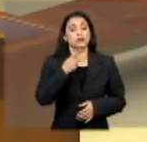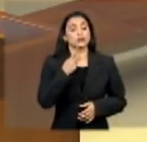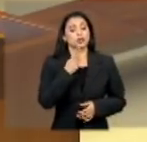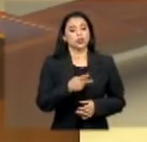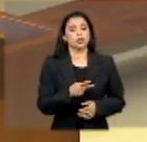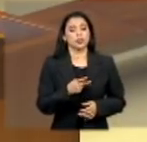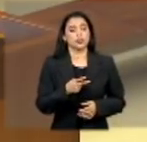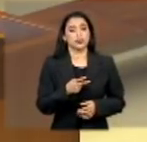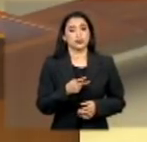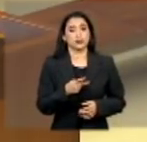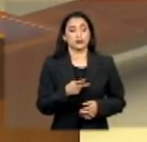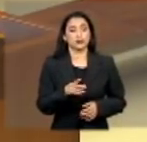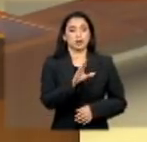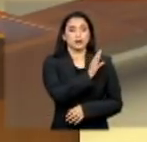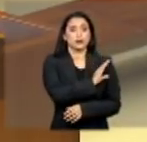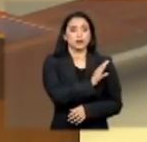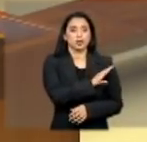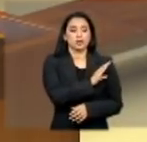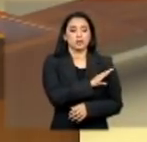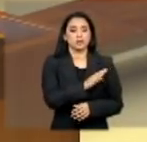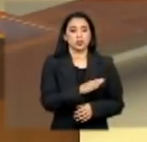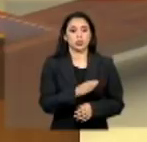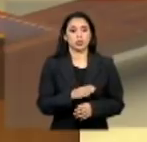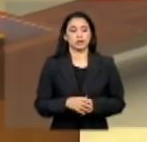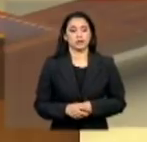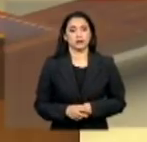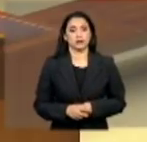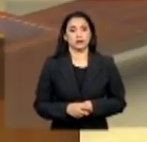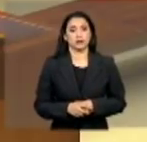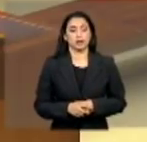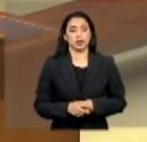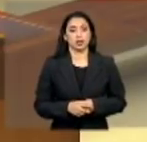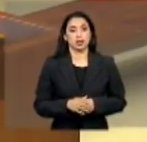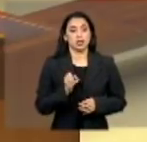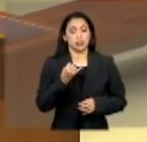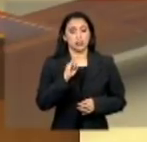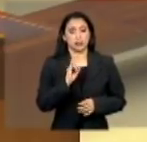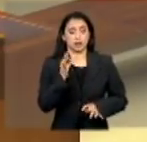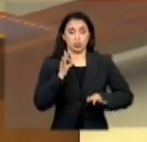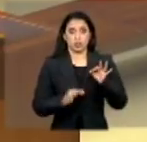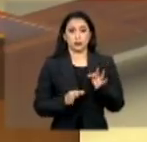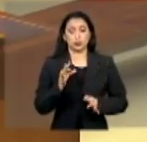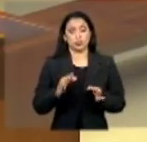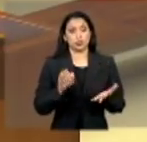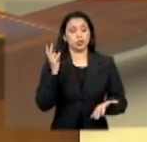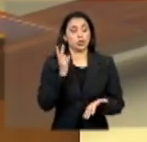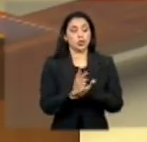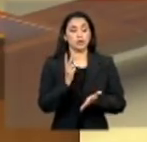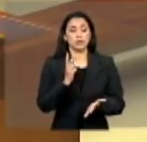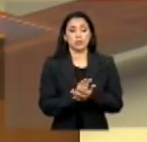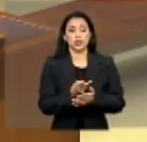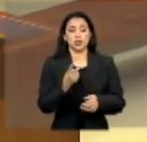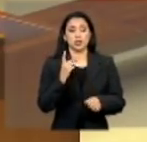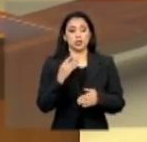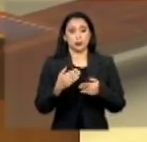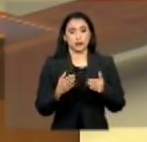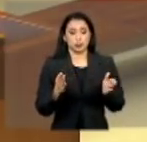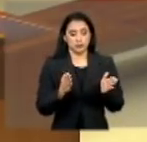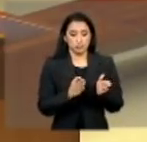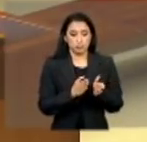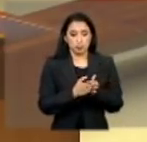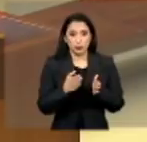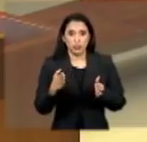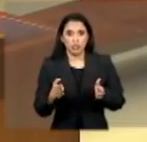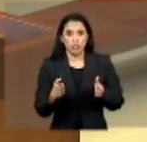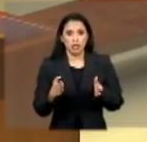pelo colaborador em suas alegações finais se o juiz dá o mesmo prazo para ambos e as